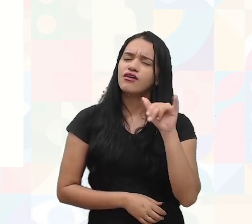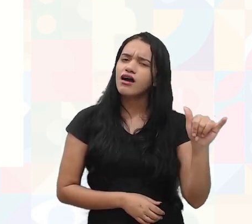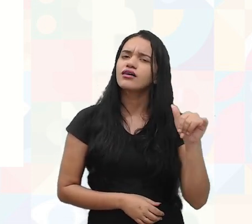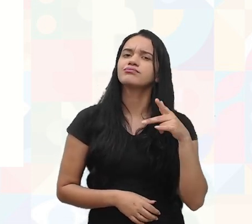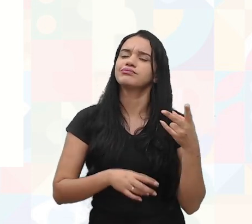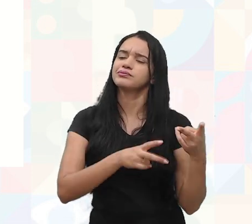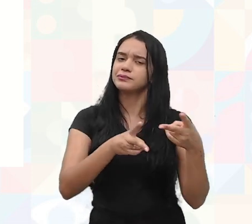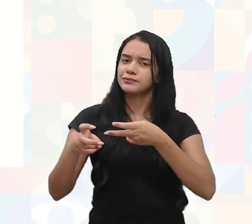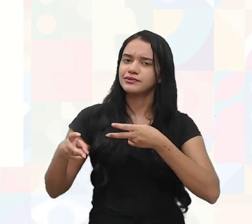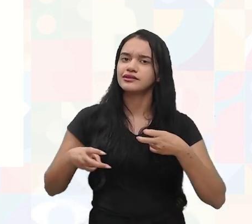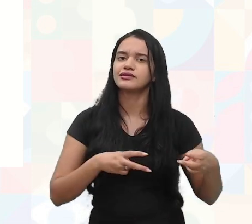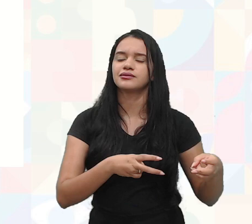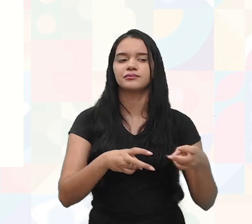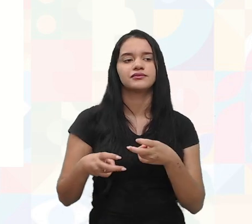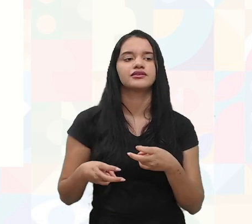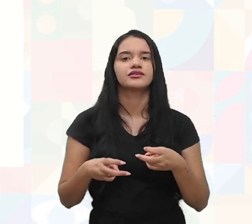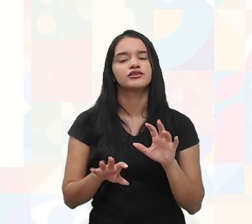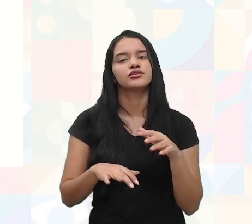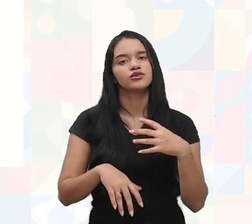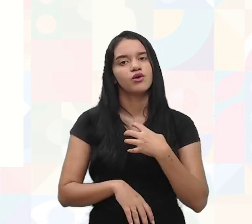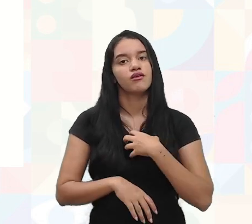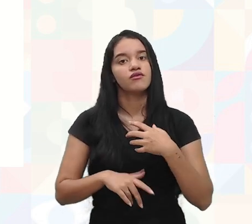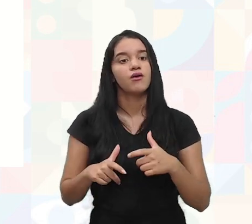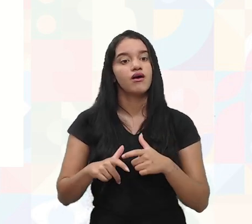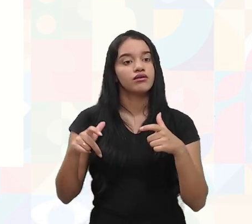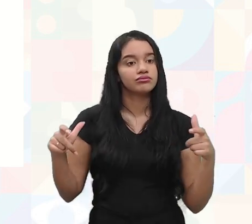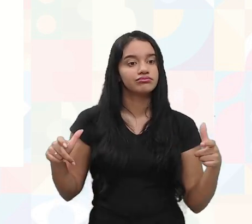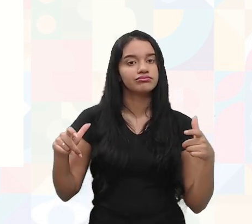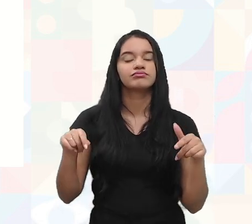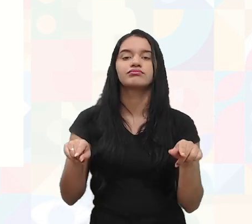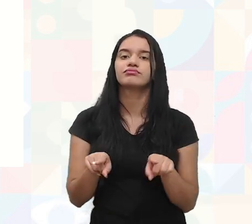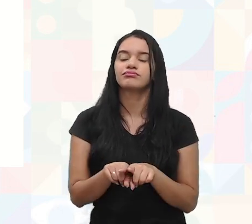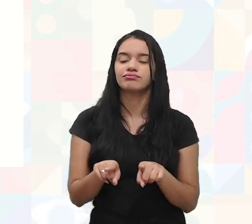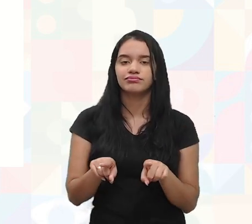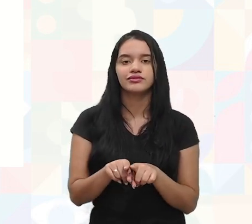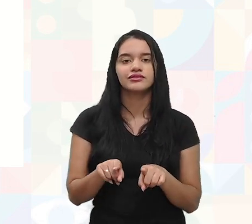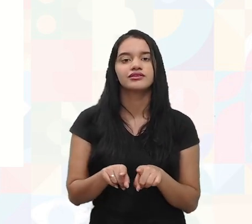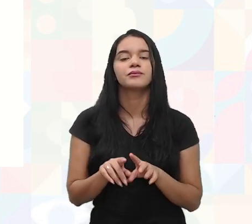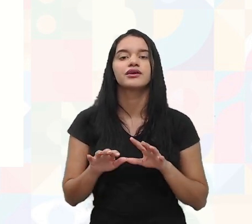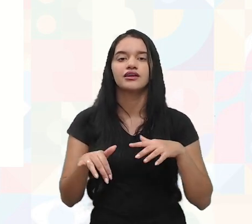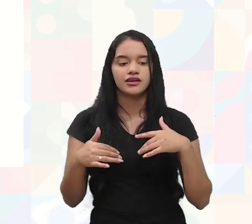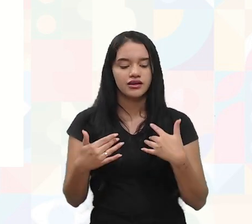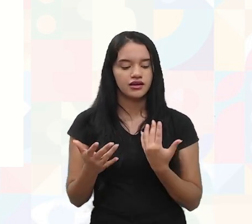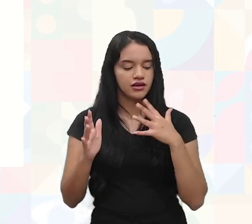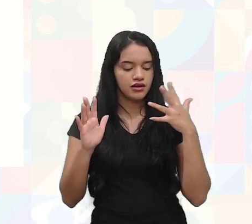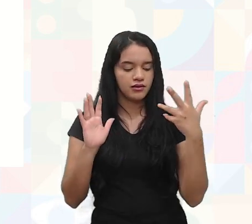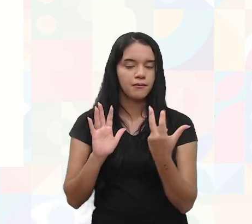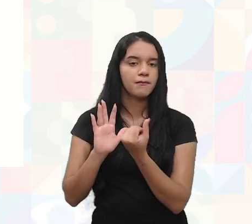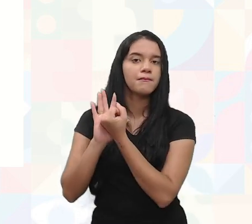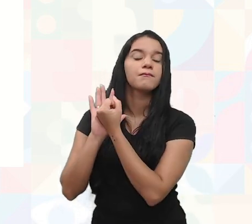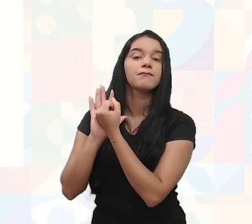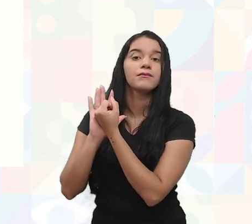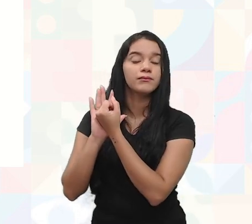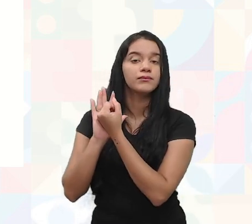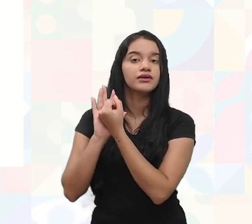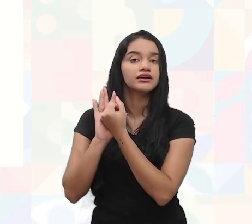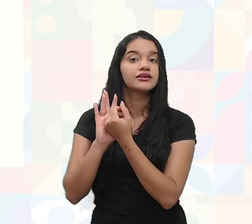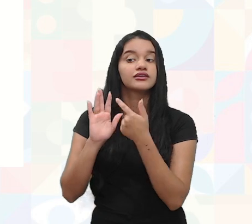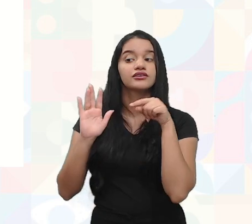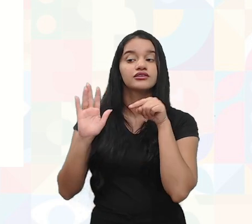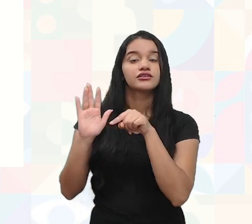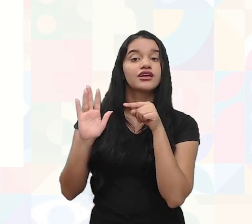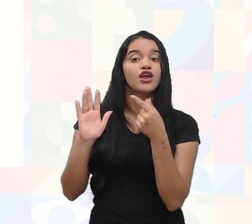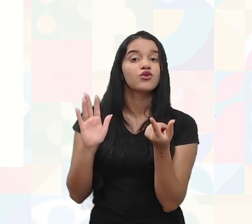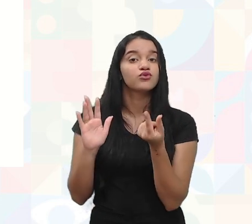pelos consumidores de uma maneira ampla e, com isso, aquela marca ela vai colocar